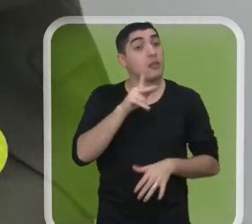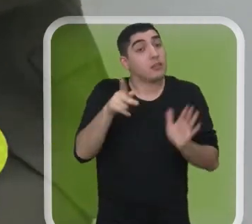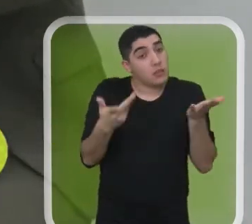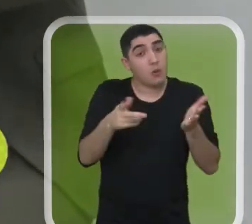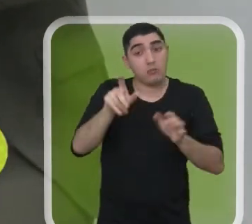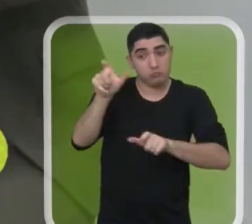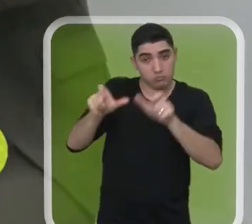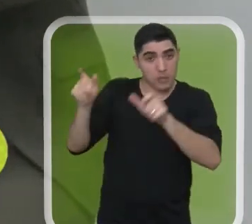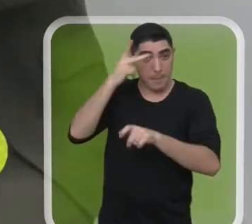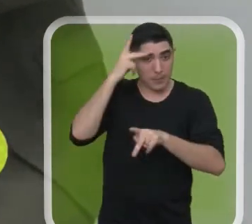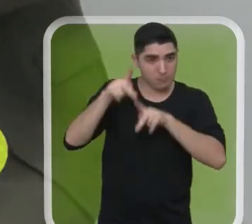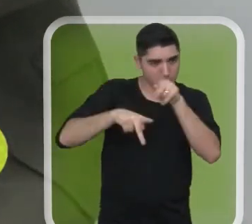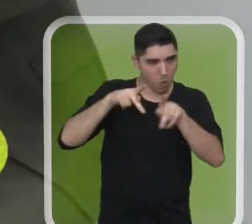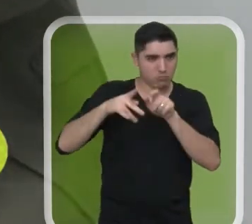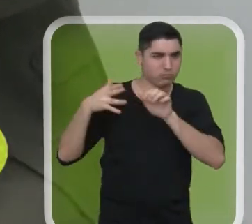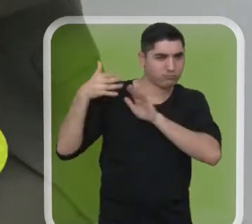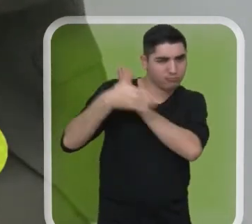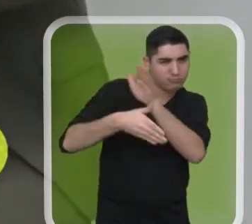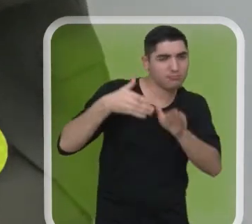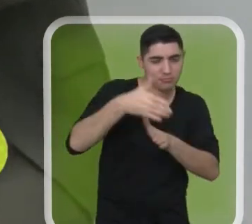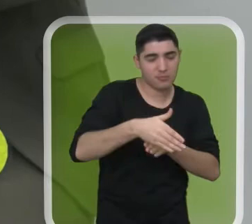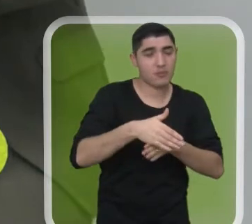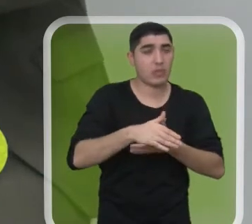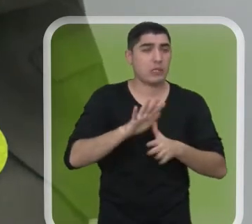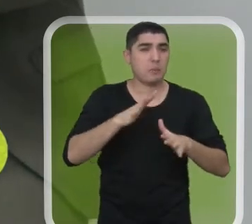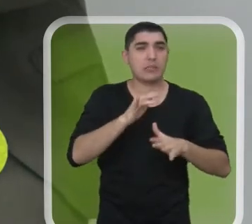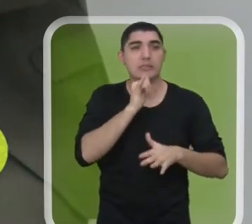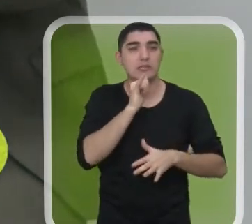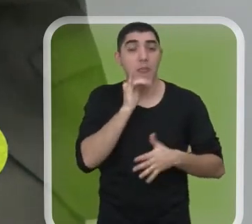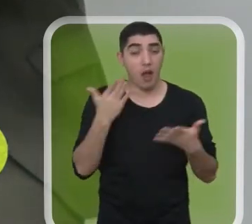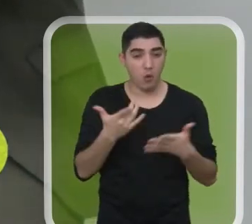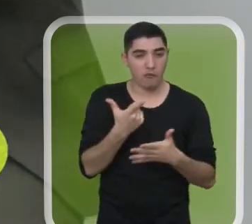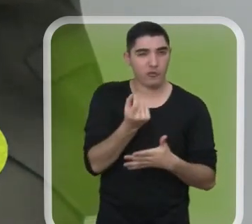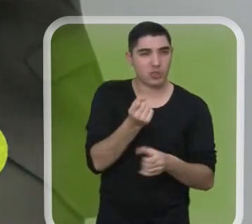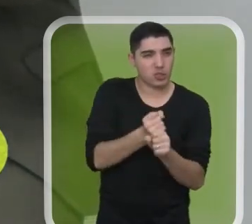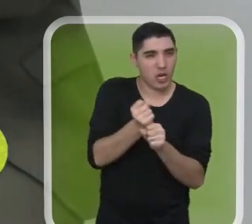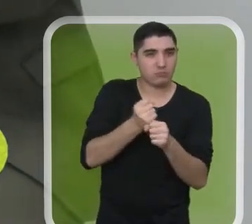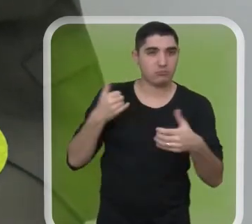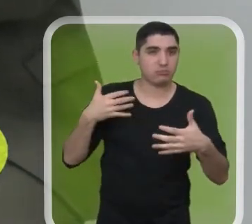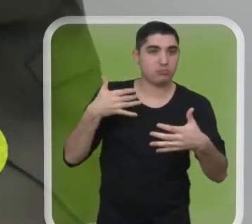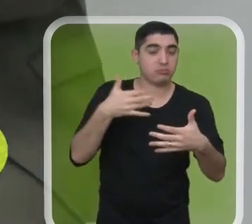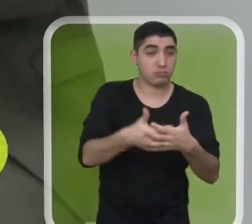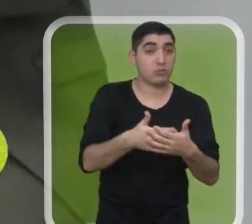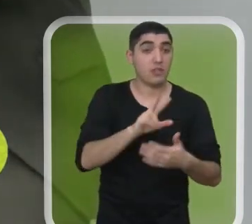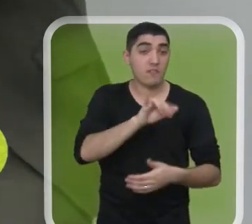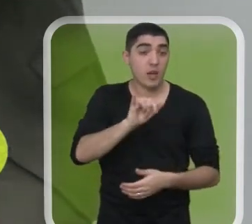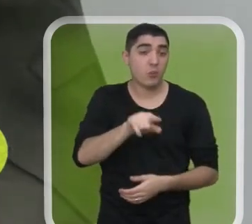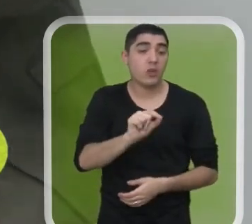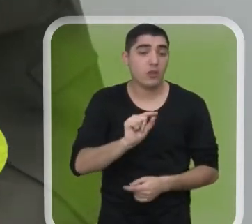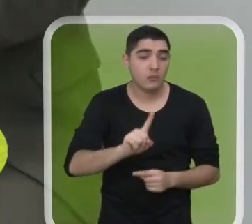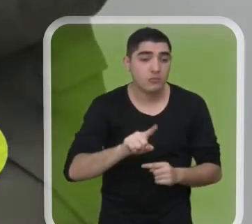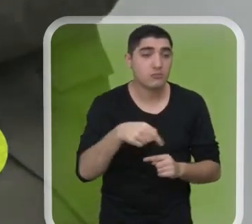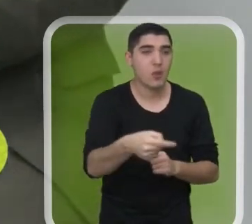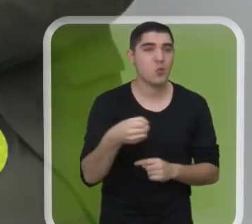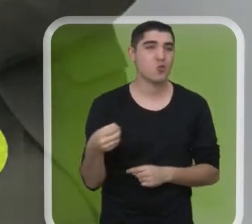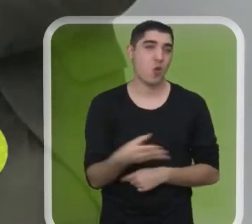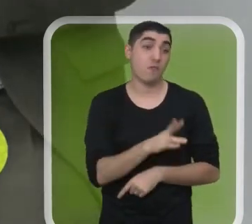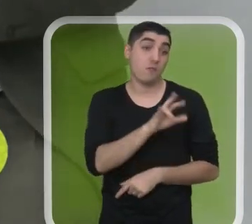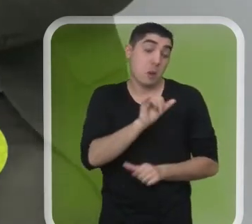concedido, ele, depois de 20 anos, ele volta para a municipalidade novinho ainda, né? Mantido, sendo